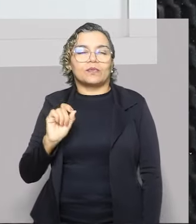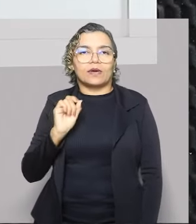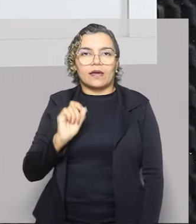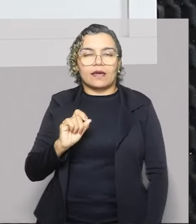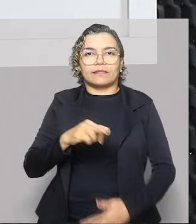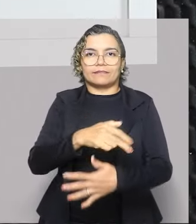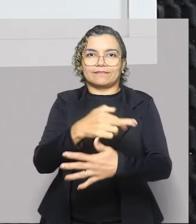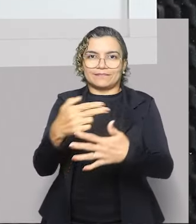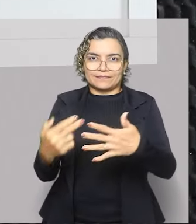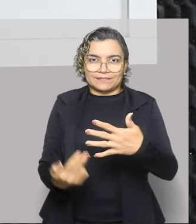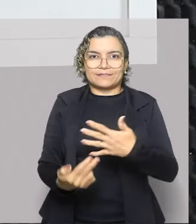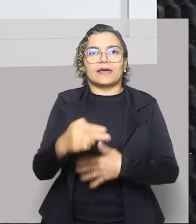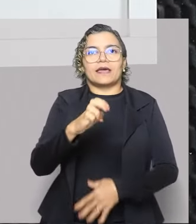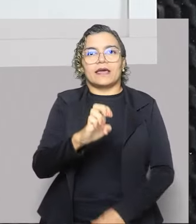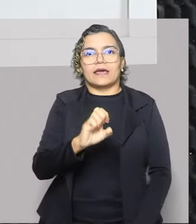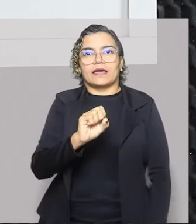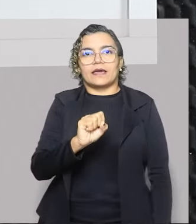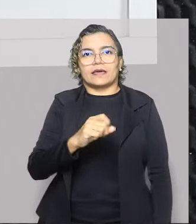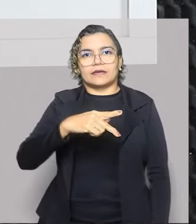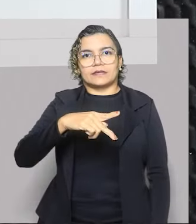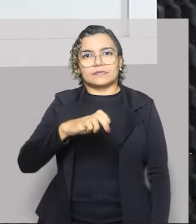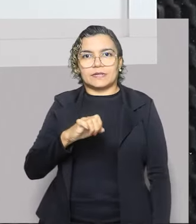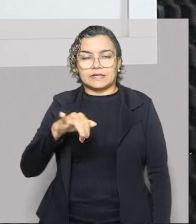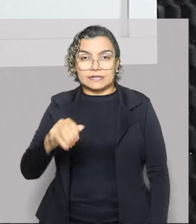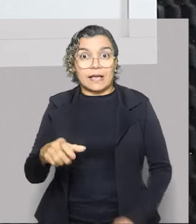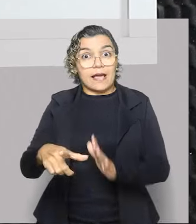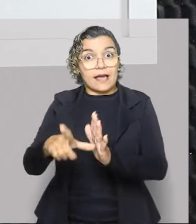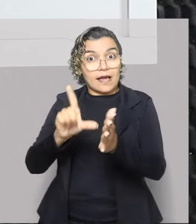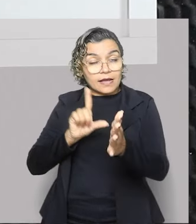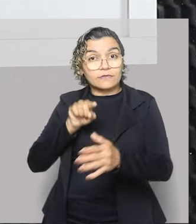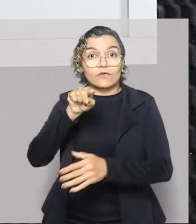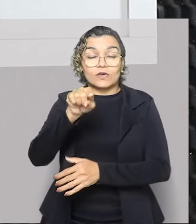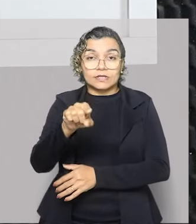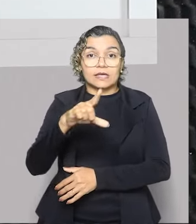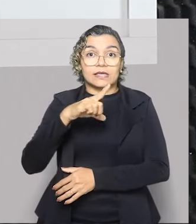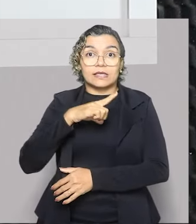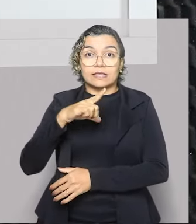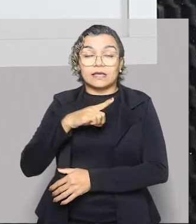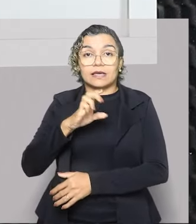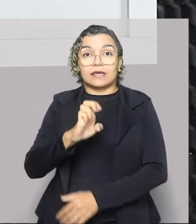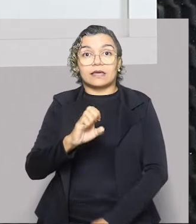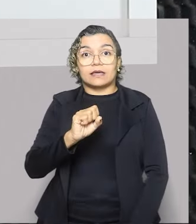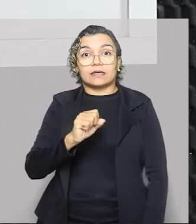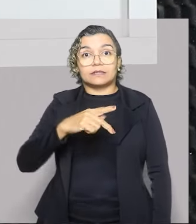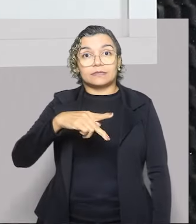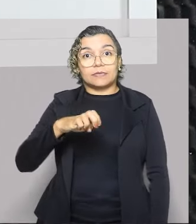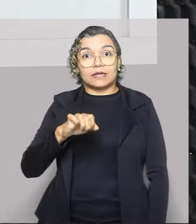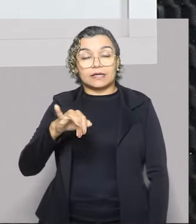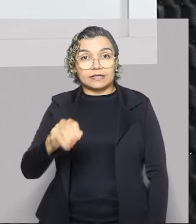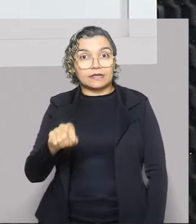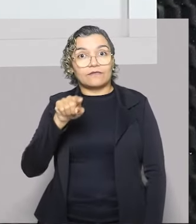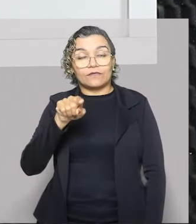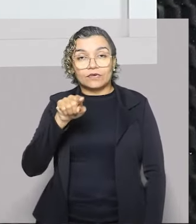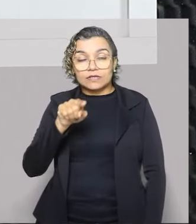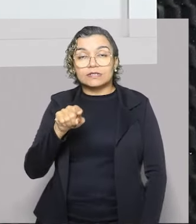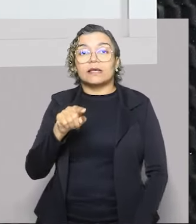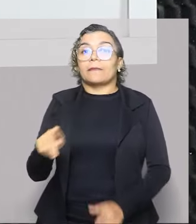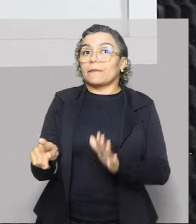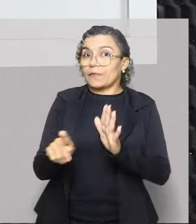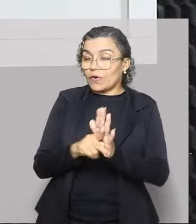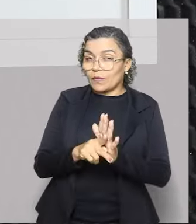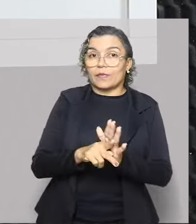espécie Então antes de você ser uma espécie Você pertence a um gênero Você pertence